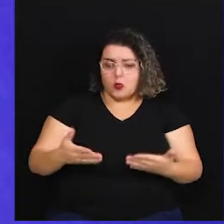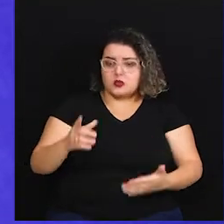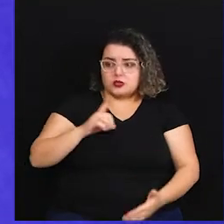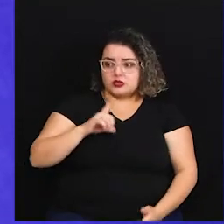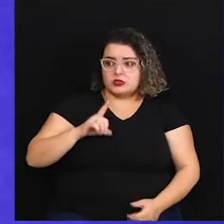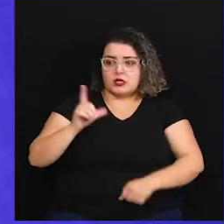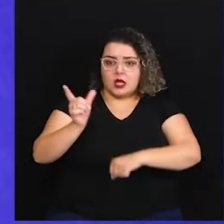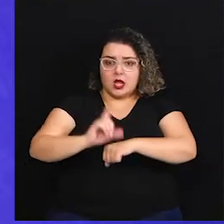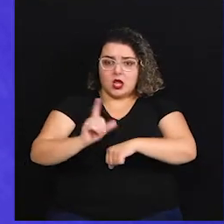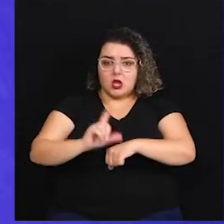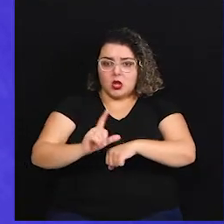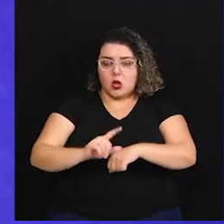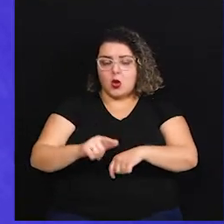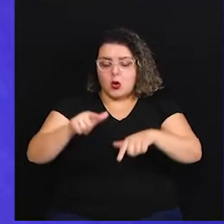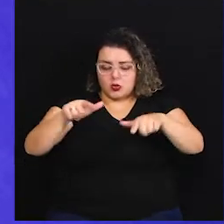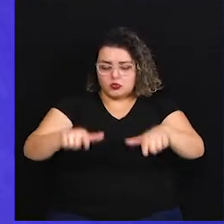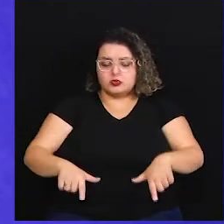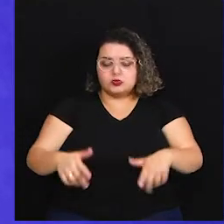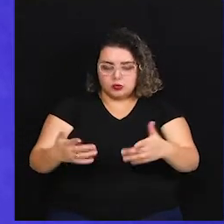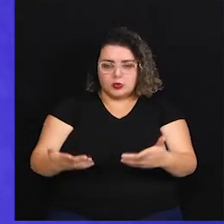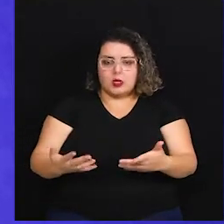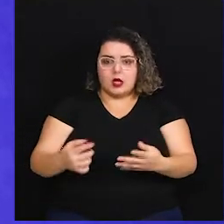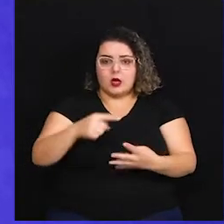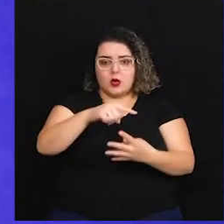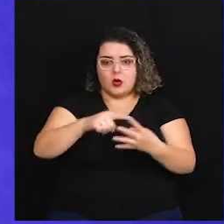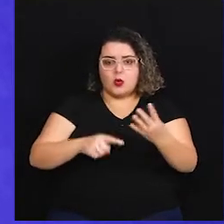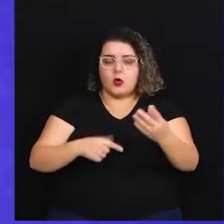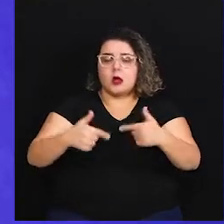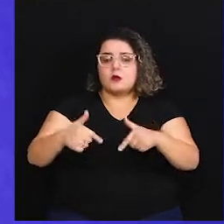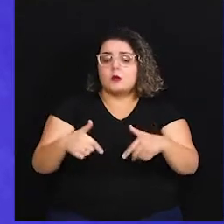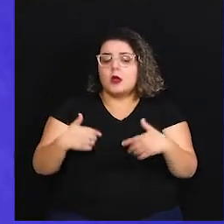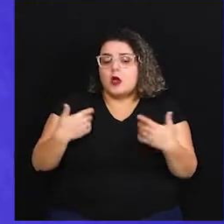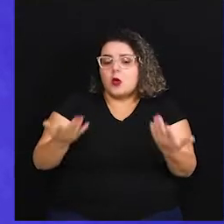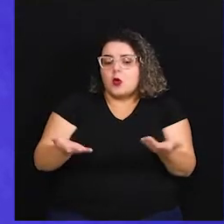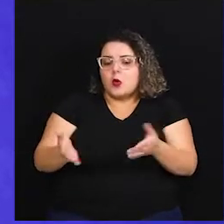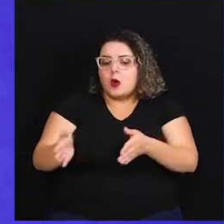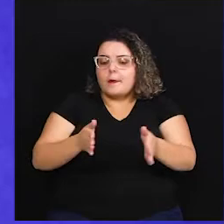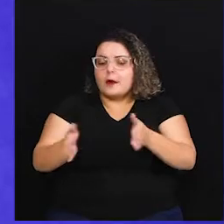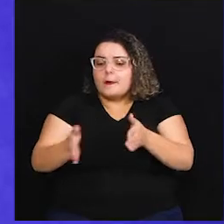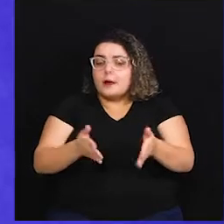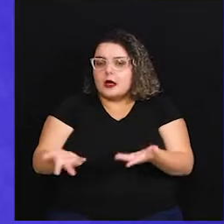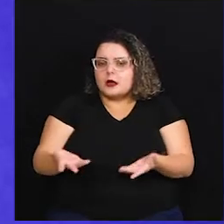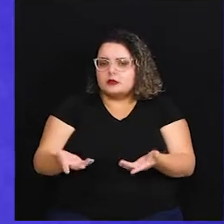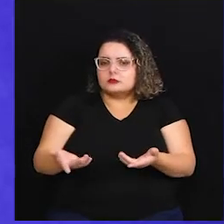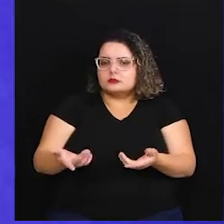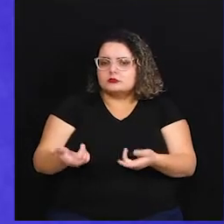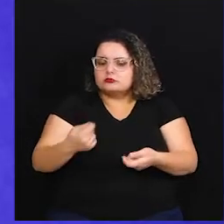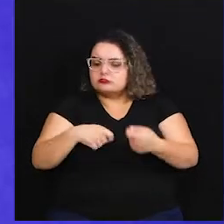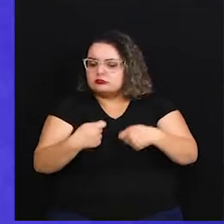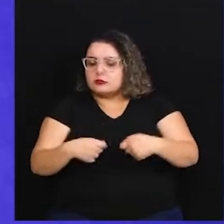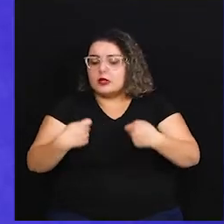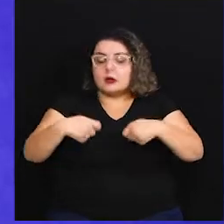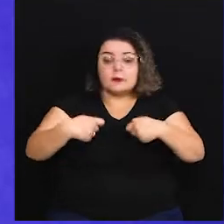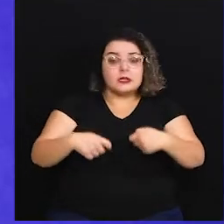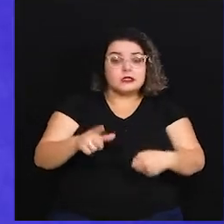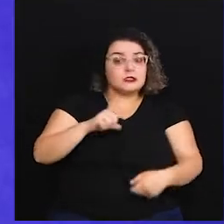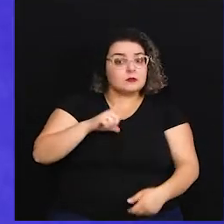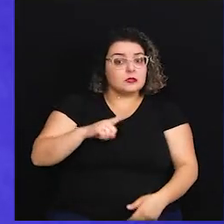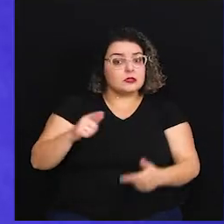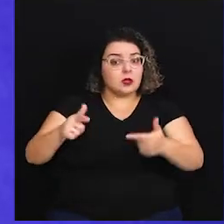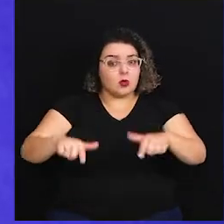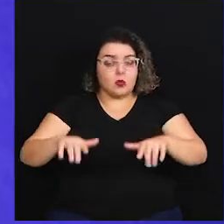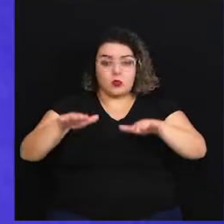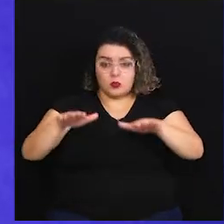tem loja física e uma equipe com 4 funcionários. Em que momento do negócio você percebeu que precisava ter